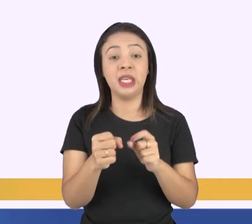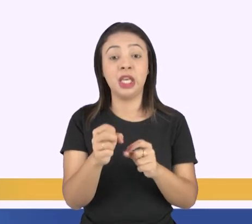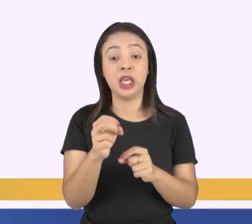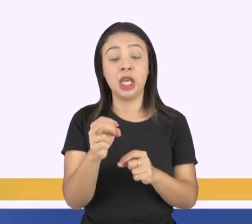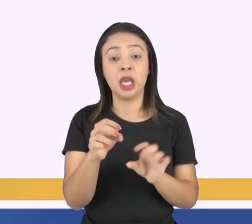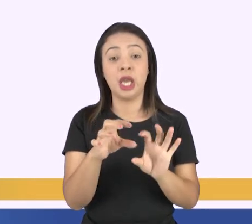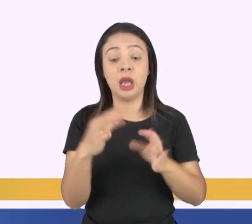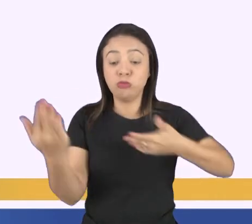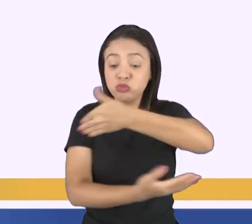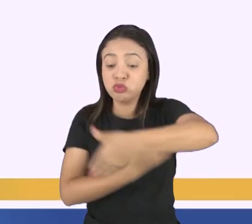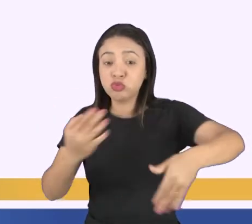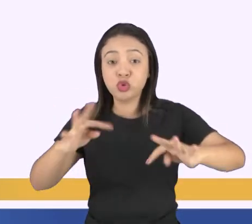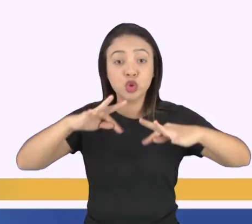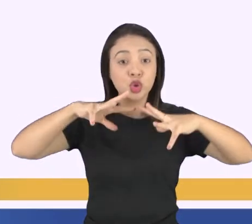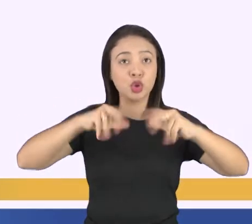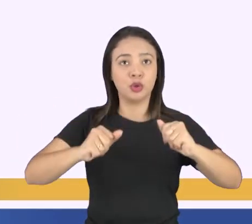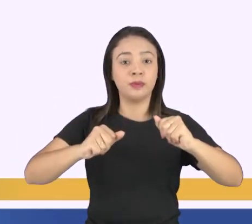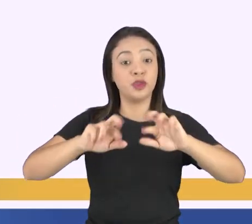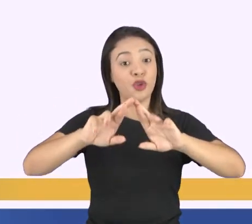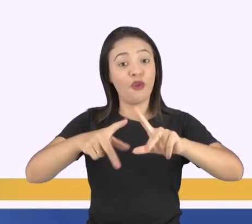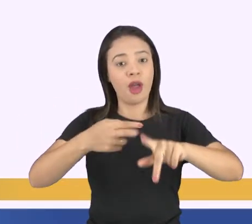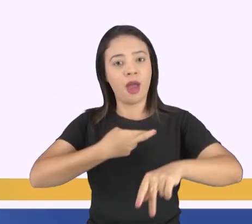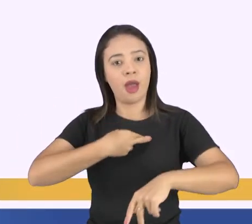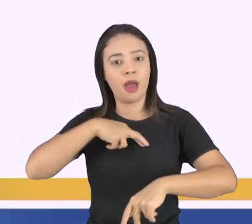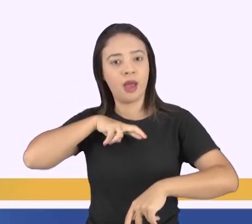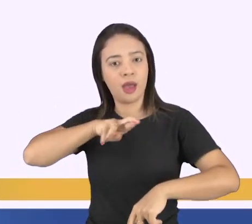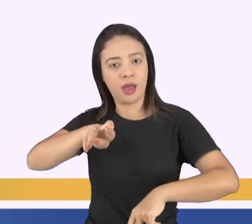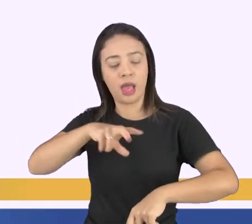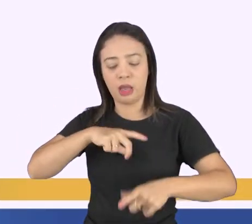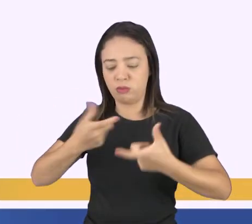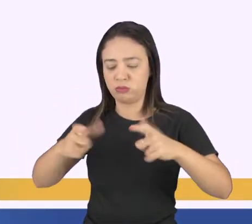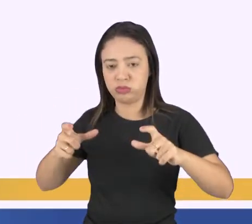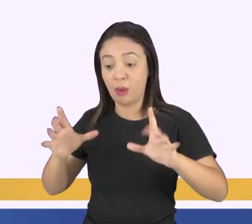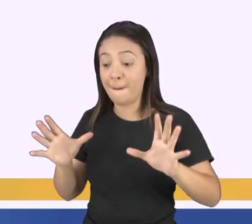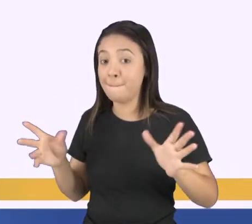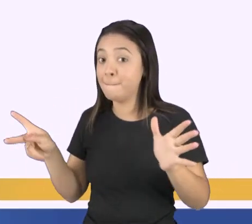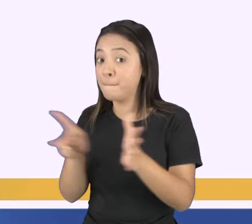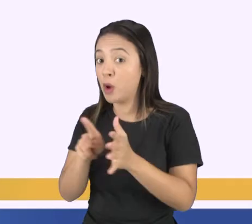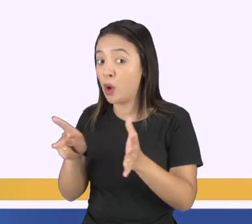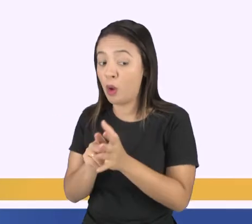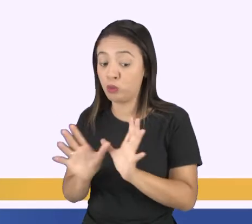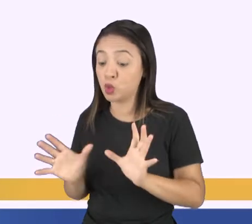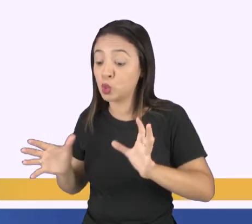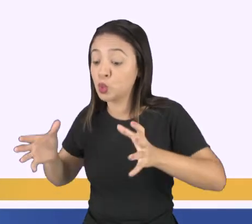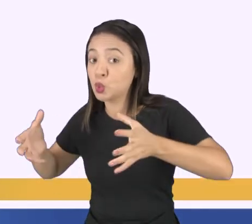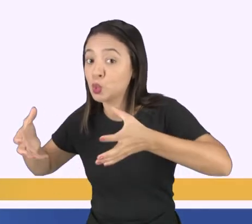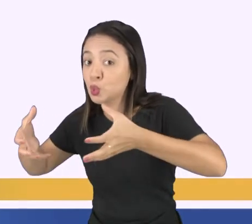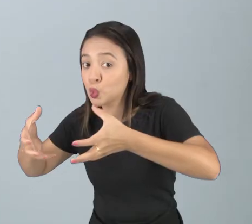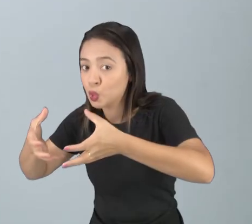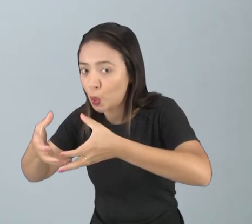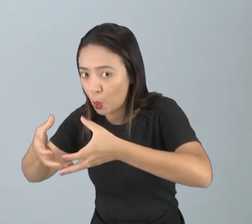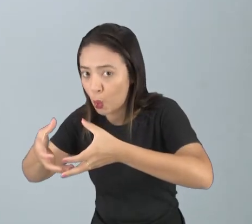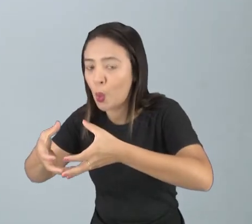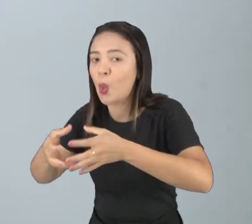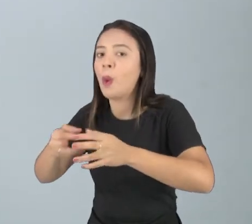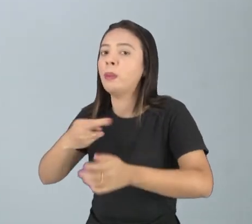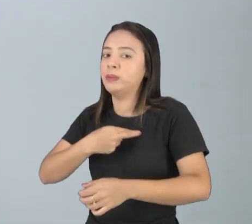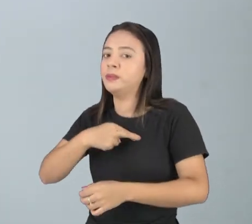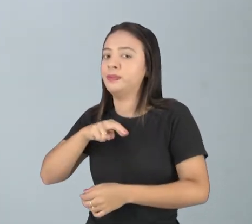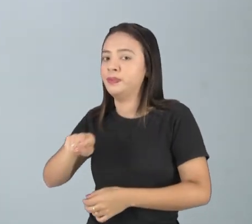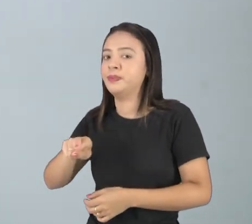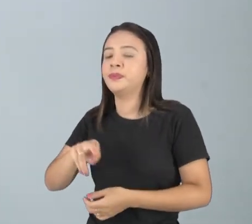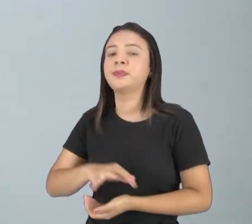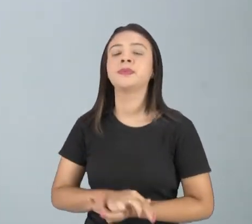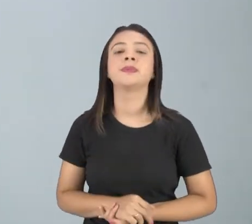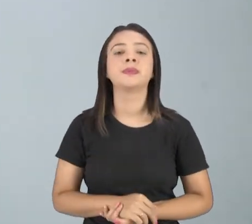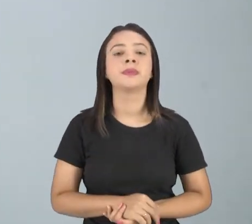Já nas questões religiosas, possui amplitude restrita ao grupo que a estipula, ou seja, a religião